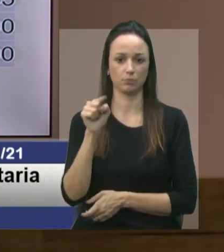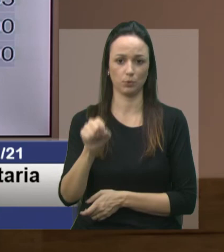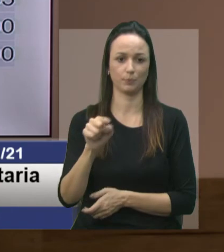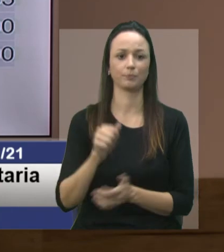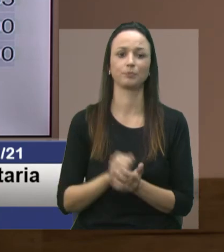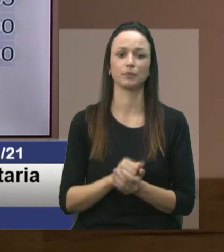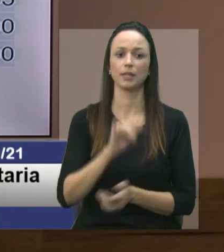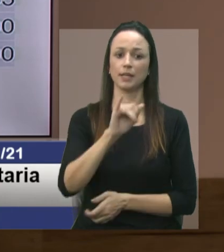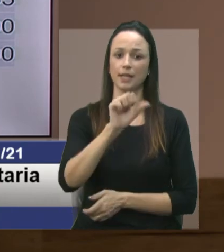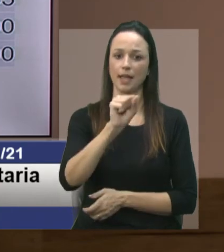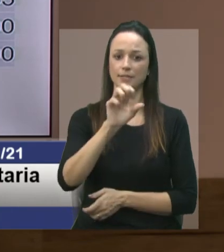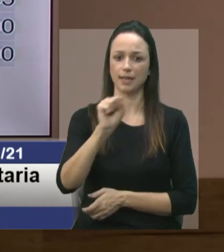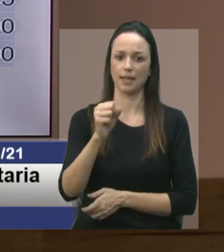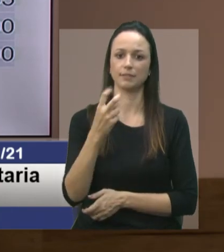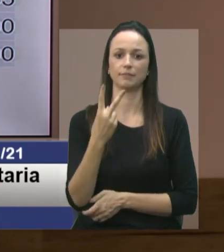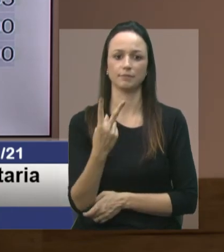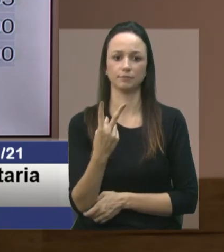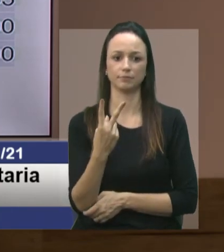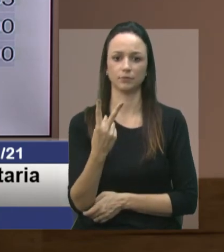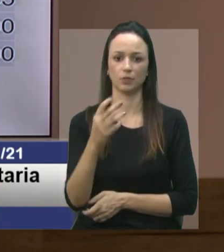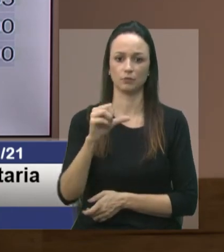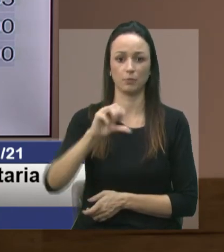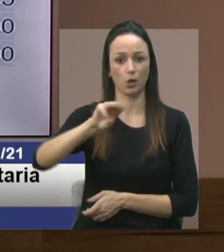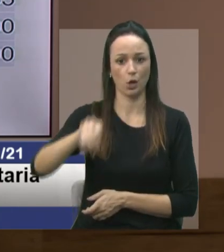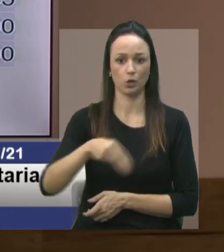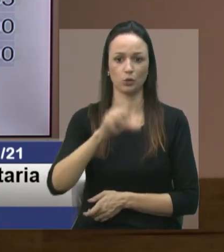49.751.000, ISS,